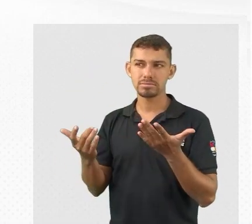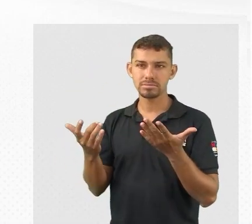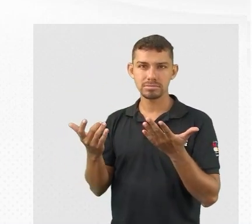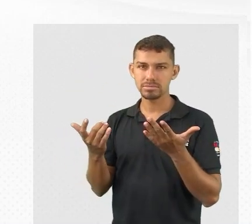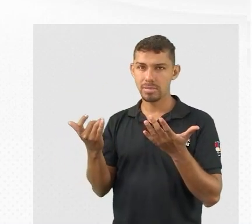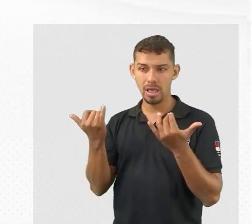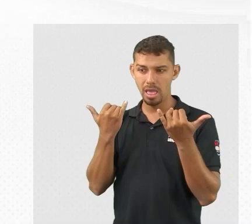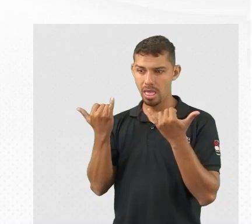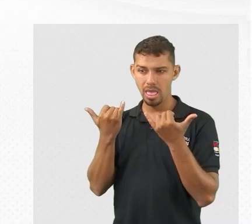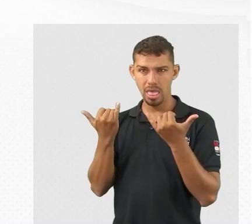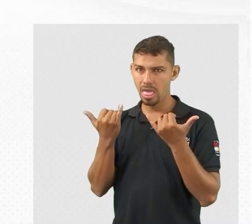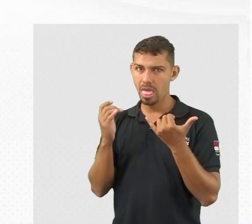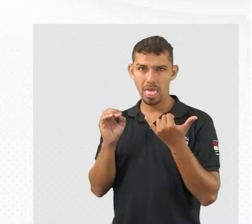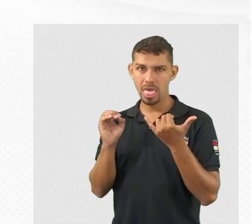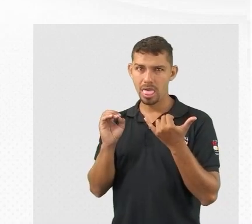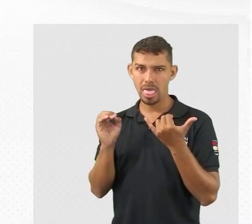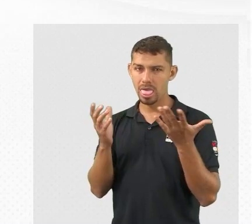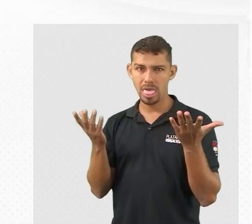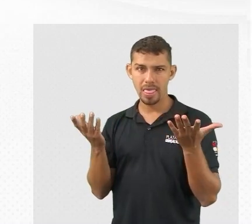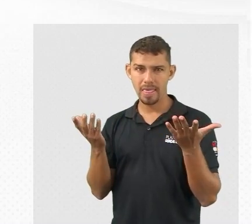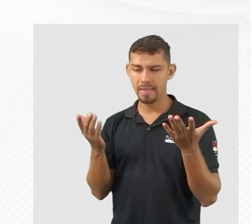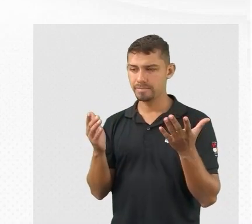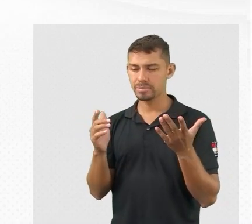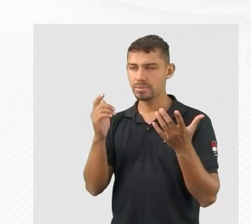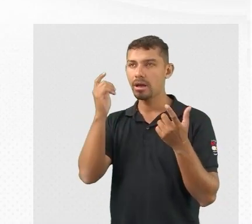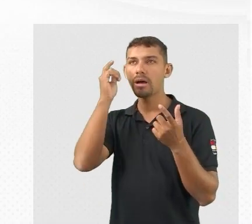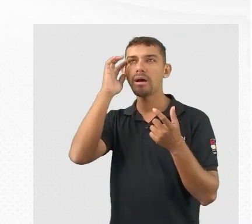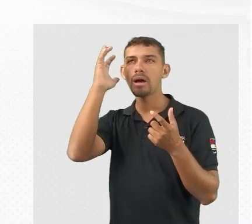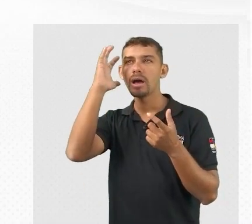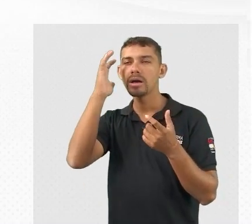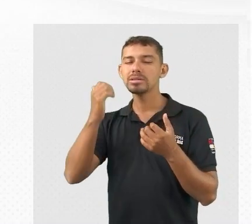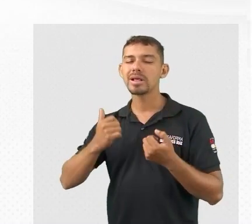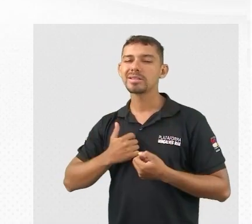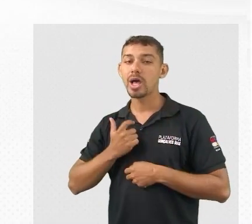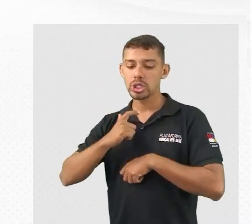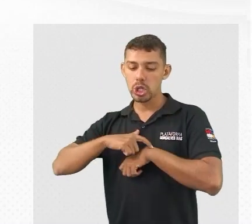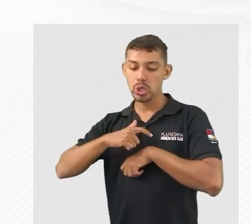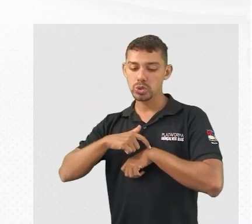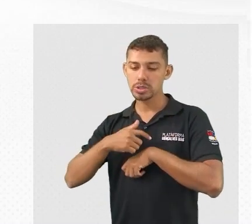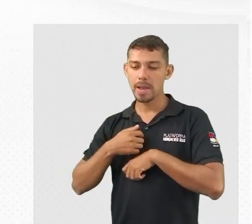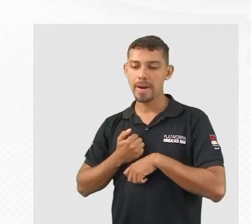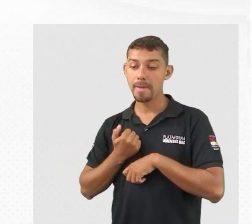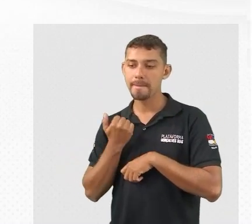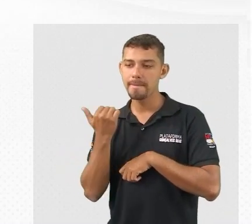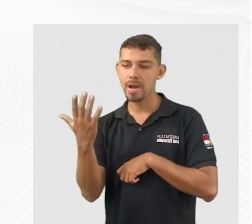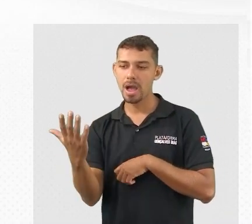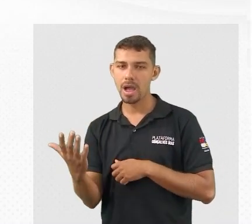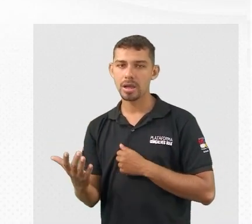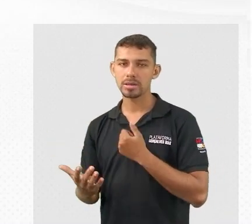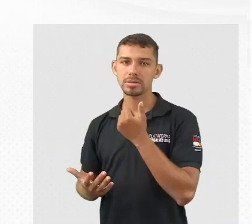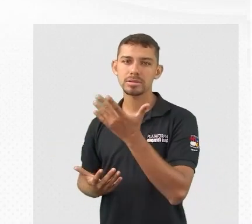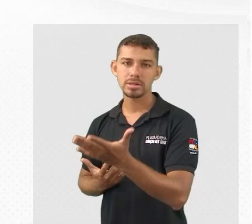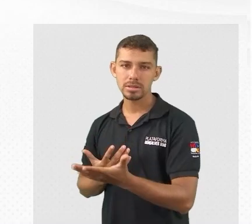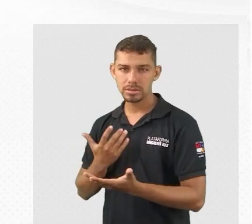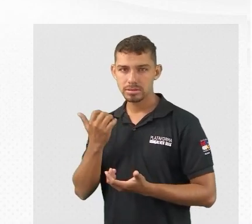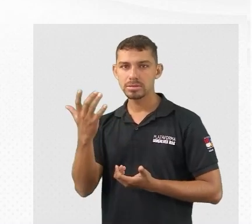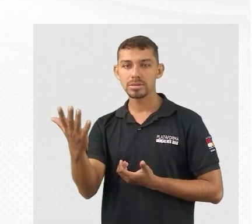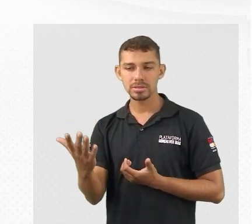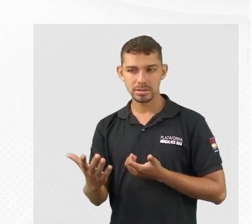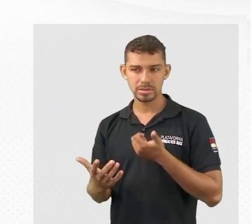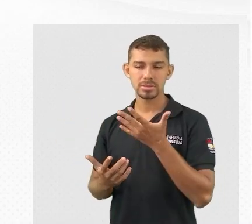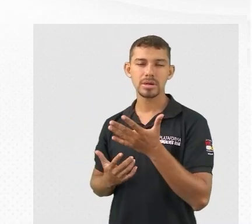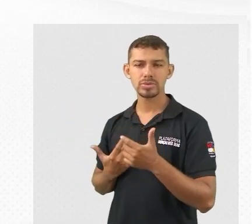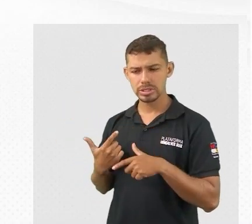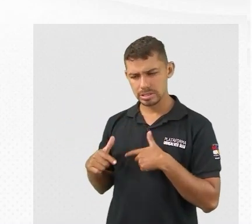que mais distraem, né, a gente está entregando parte do nosso tempo, né, do nosso sofrido tempo, né, com